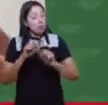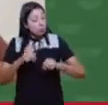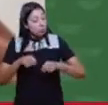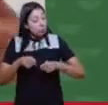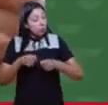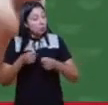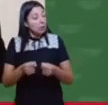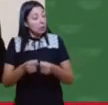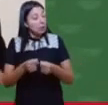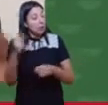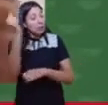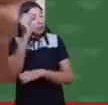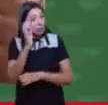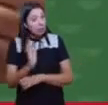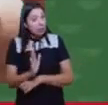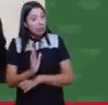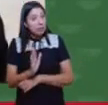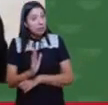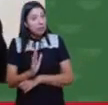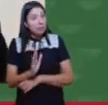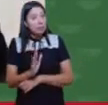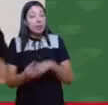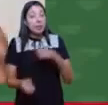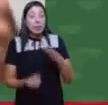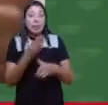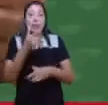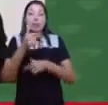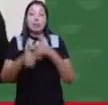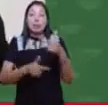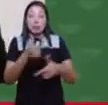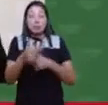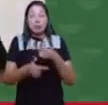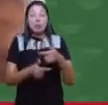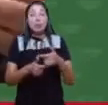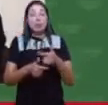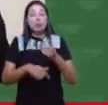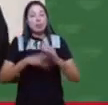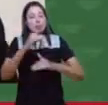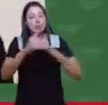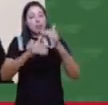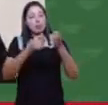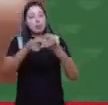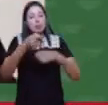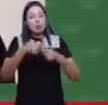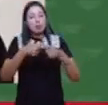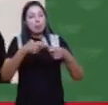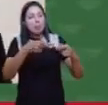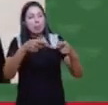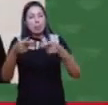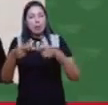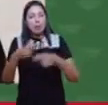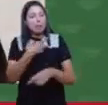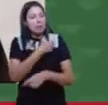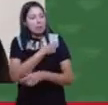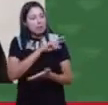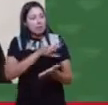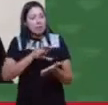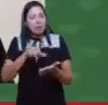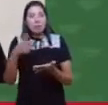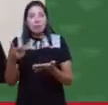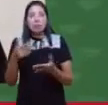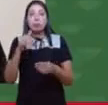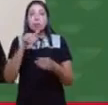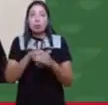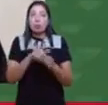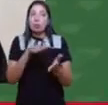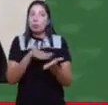esforçarem para que o Brasil gere emprego, crescimento econômico, distribuição de renda, vacina, etc. O